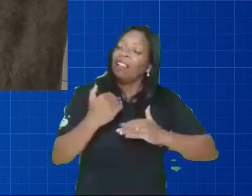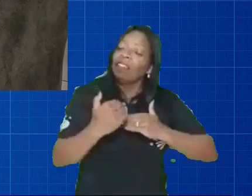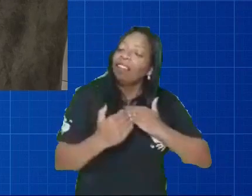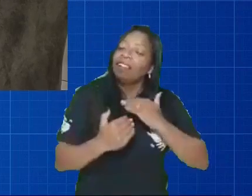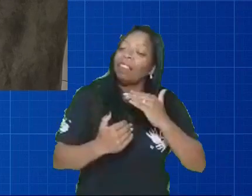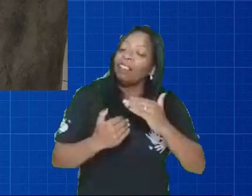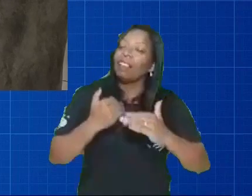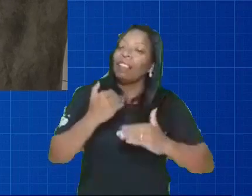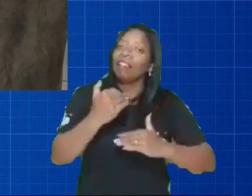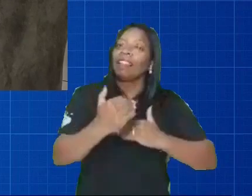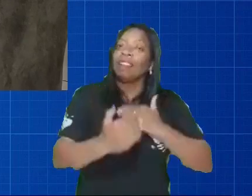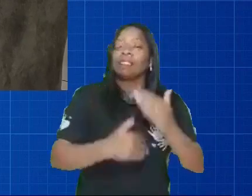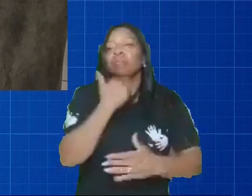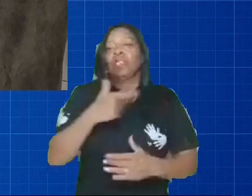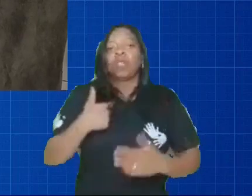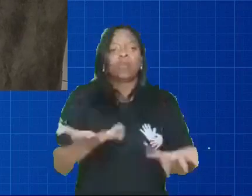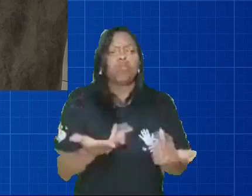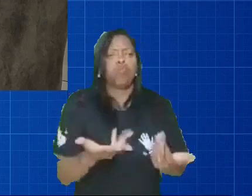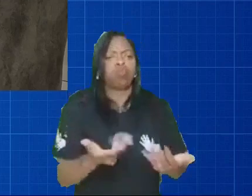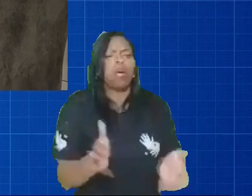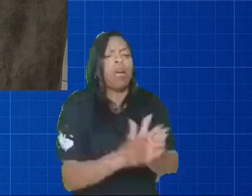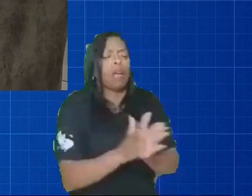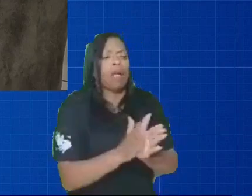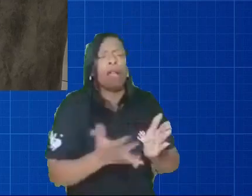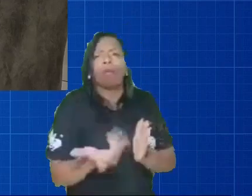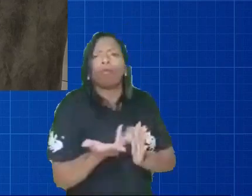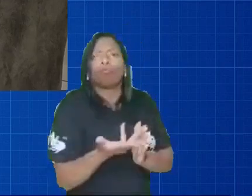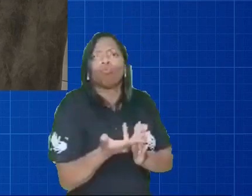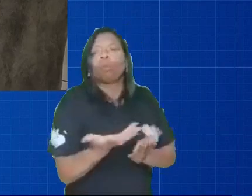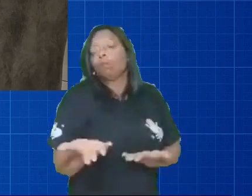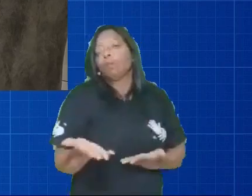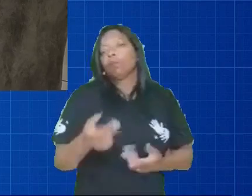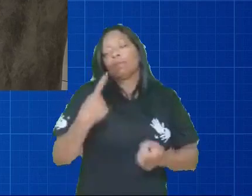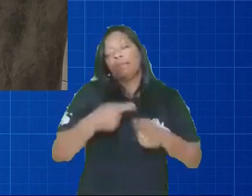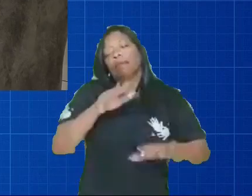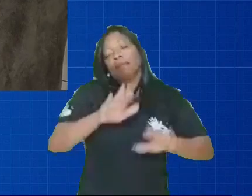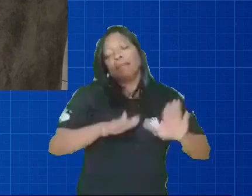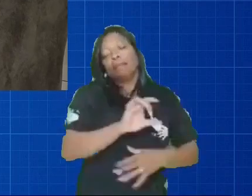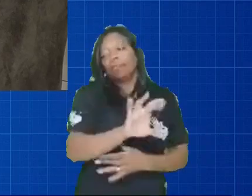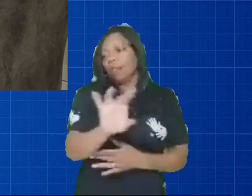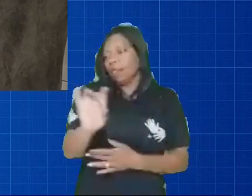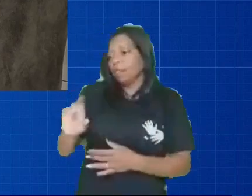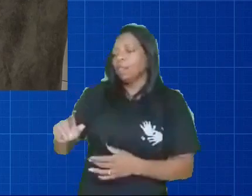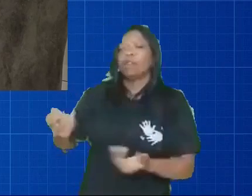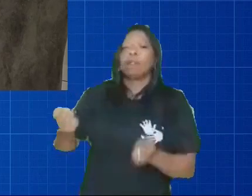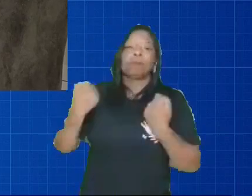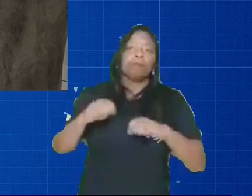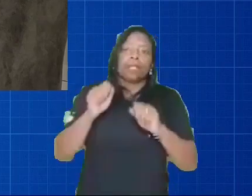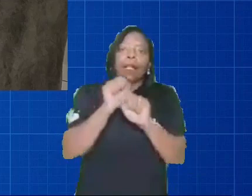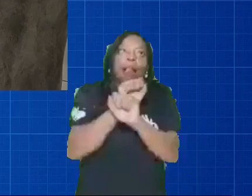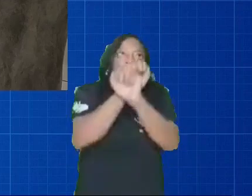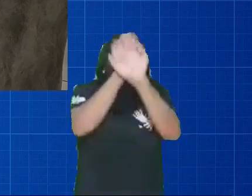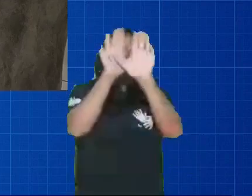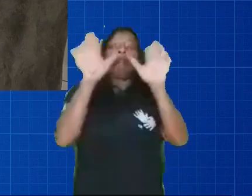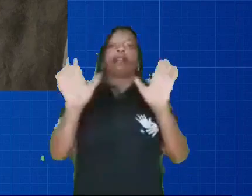como acelerar coisas que dependem de que você tenha uma compreensão do que você está fazendo, né? Então, a educação ambiental